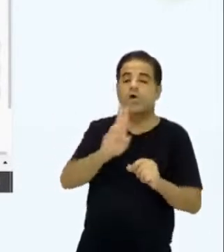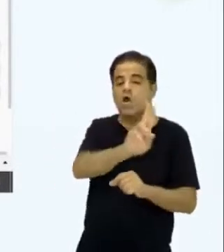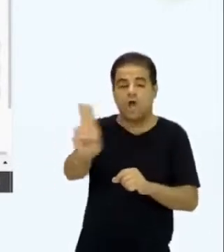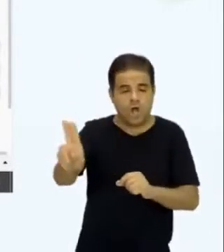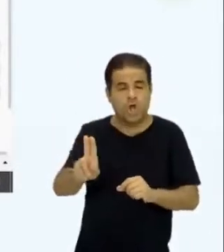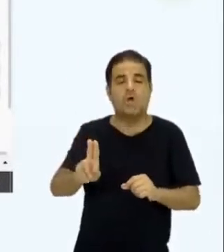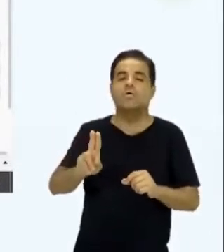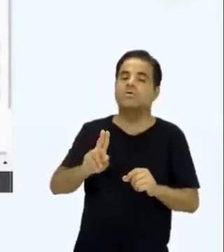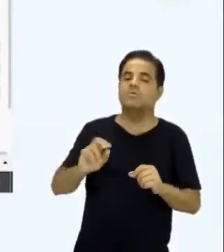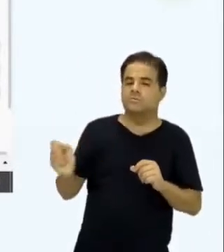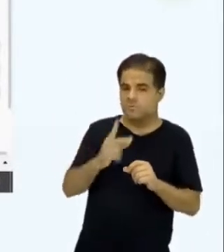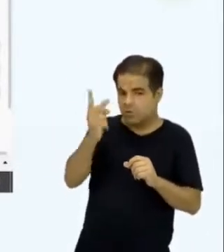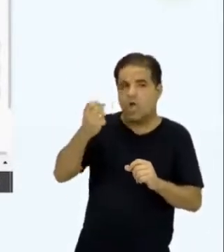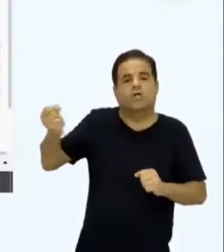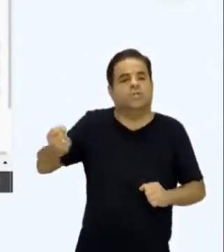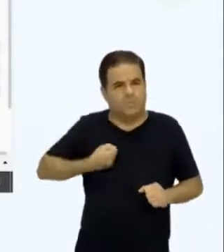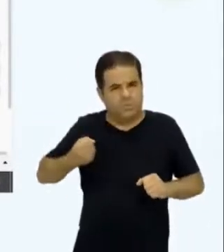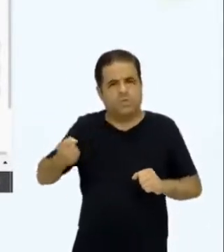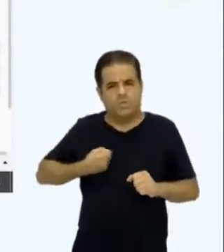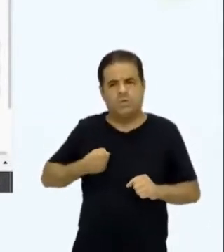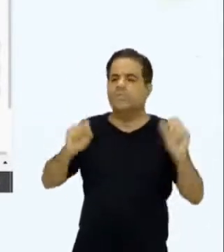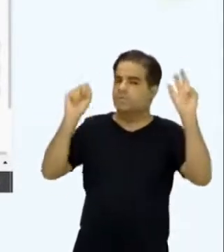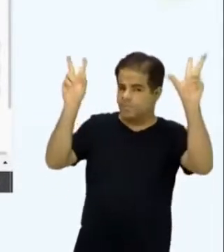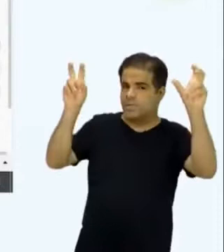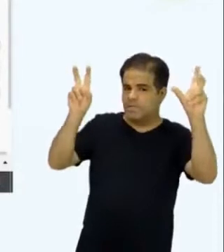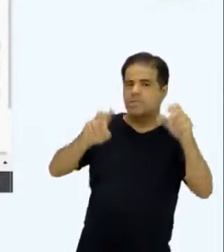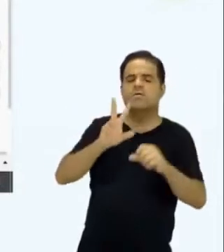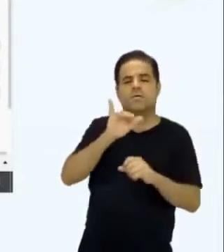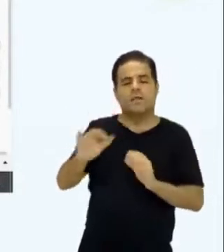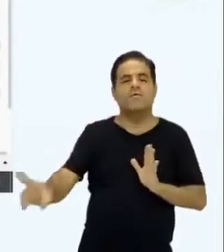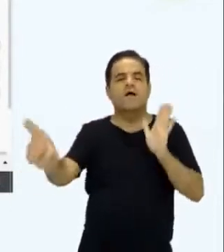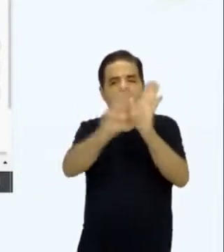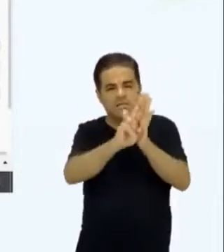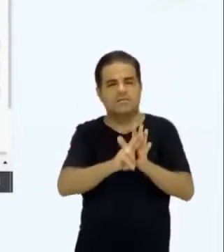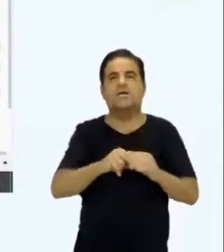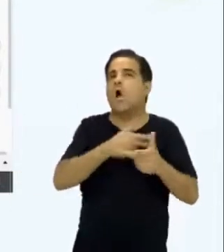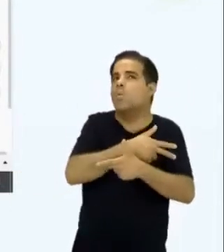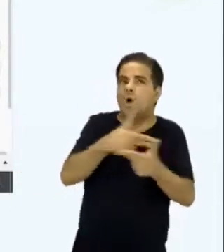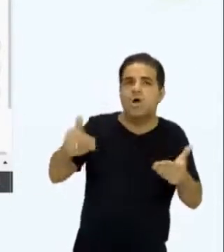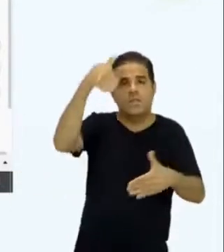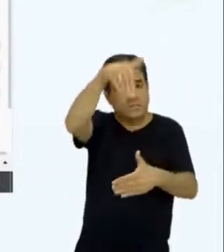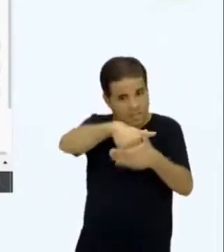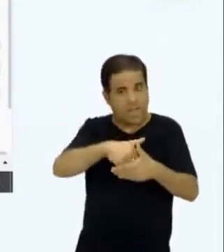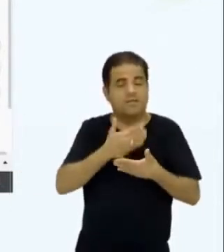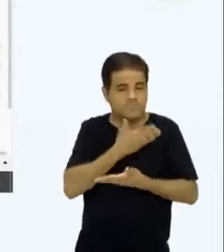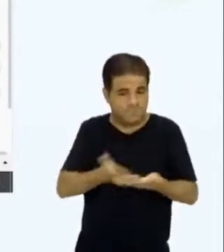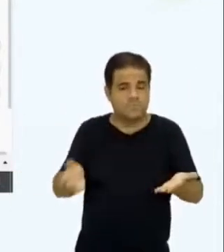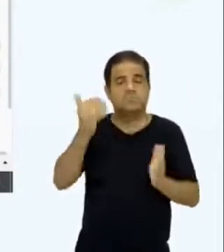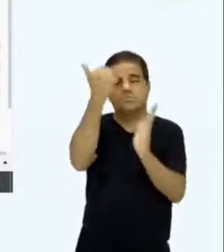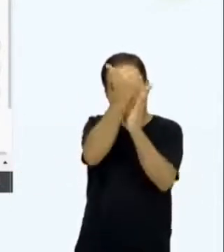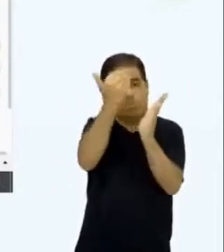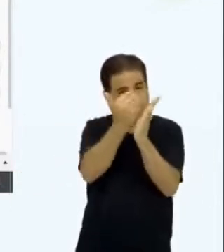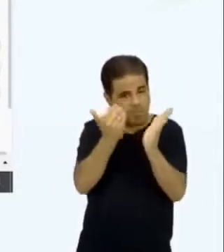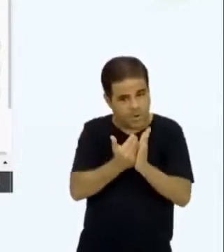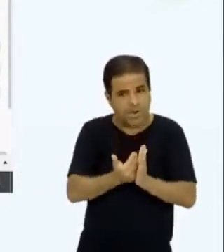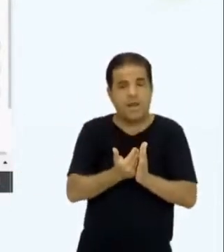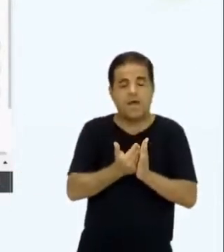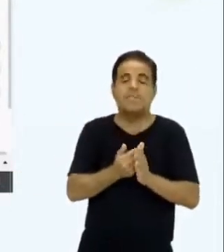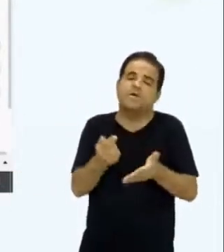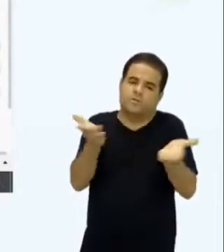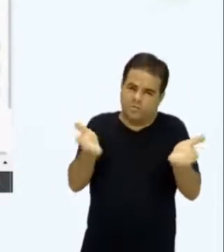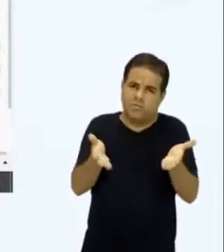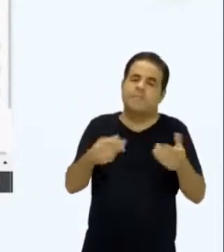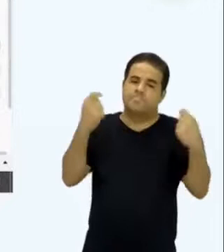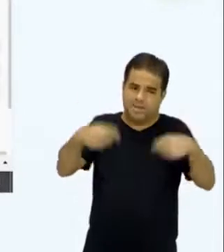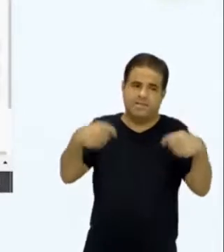nome, um valor ou um número, uma expressão que ela vai representar alguma coisa dentro do programa. Então, a gente